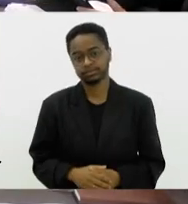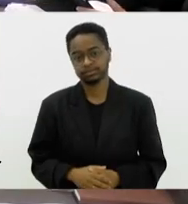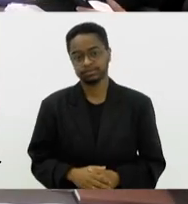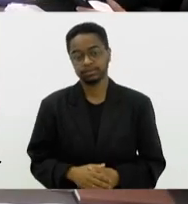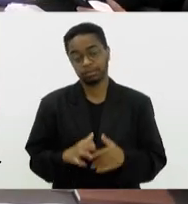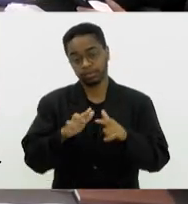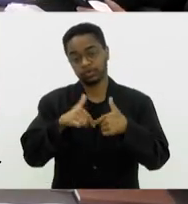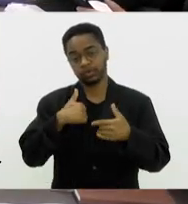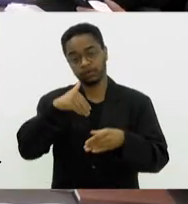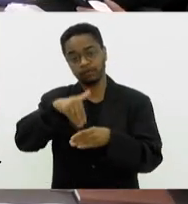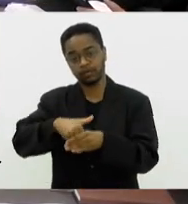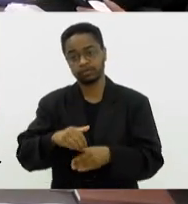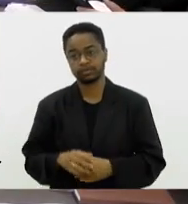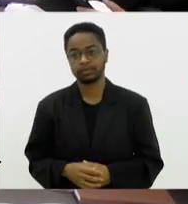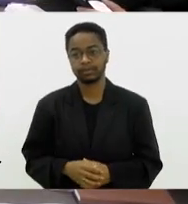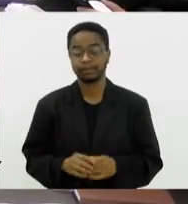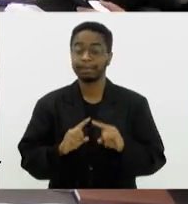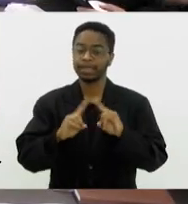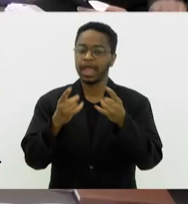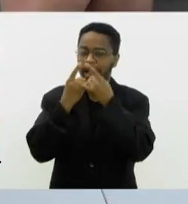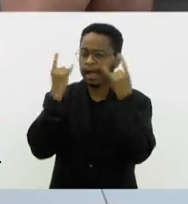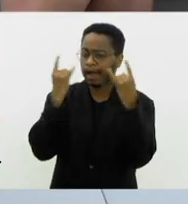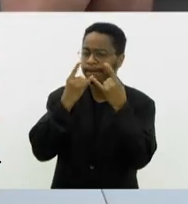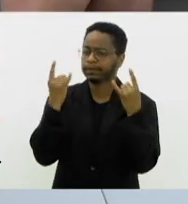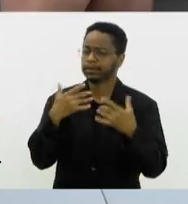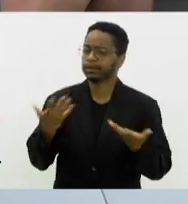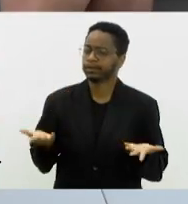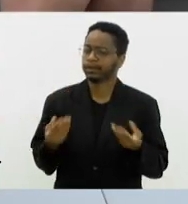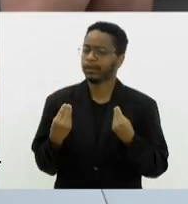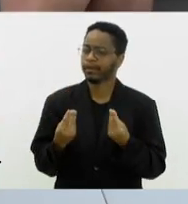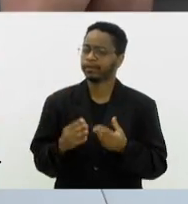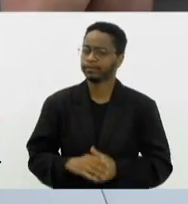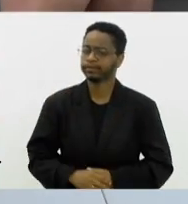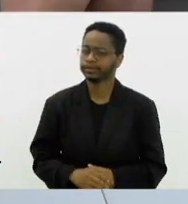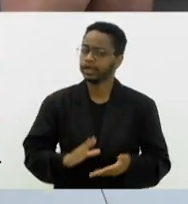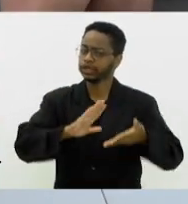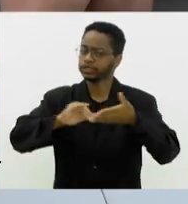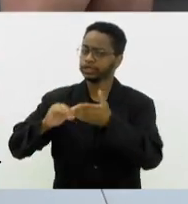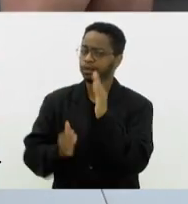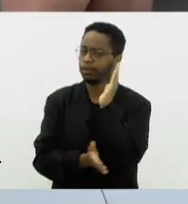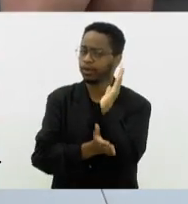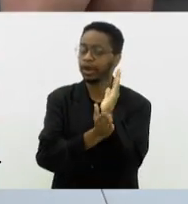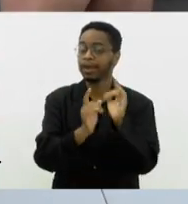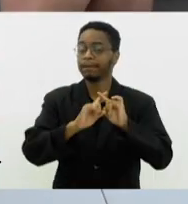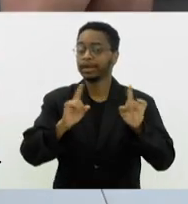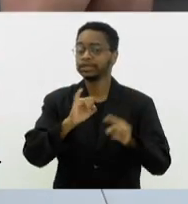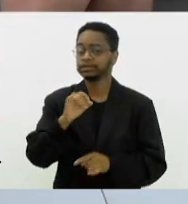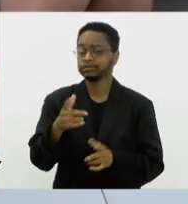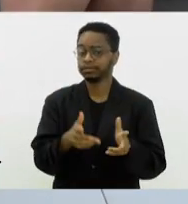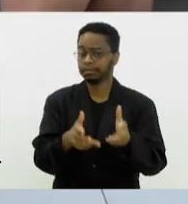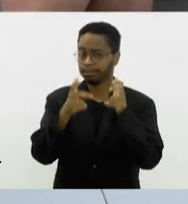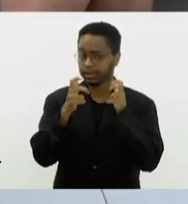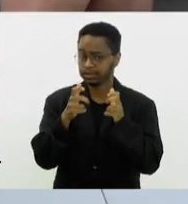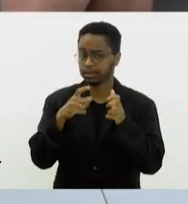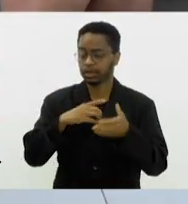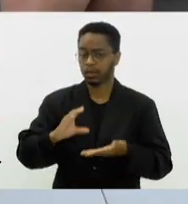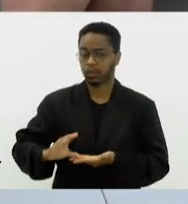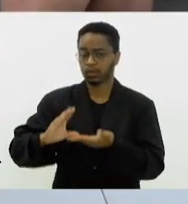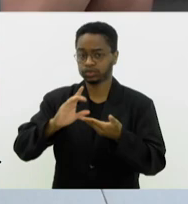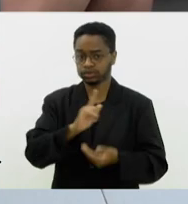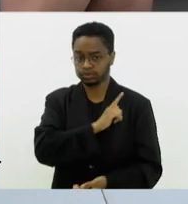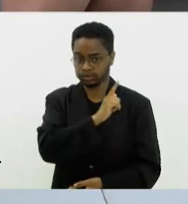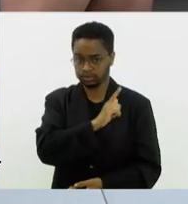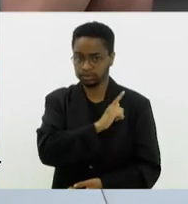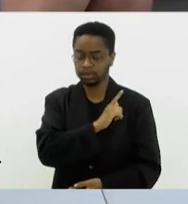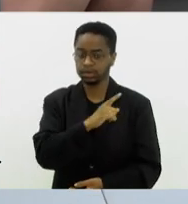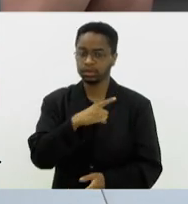aí assim, foi um voto de cunho capitalista. Desburocratização. Mas, se eu verificar, no Conselho Gestor,